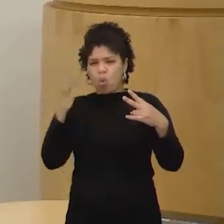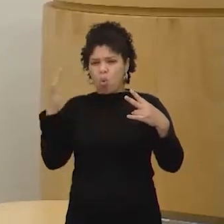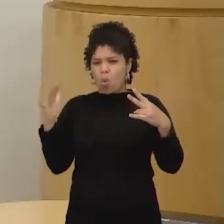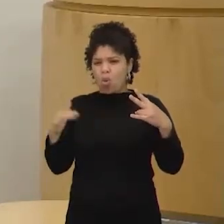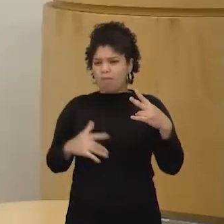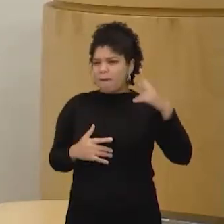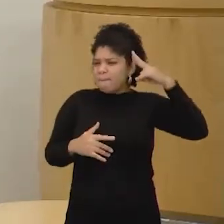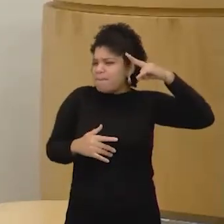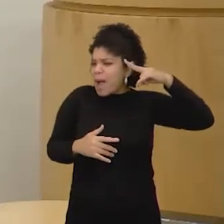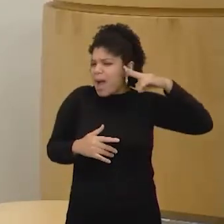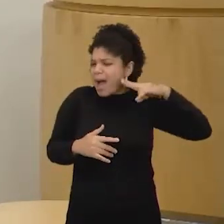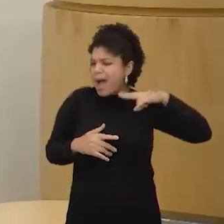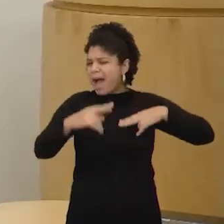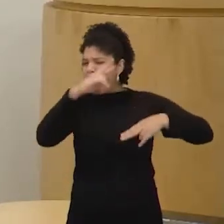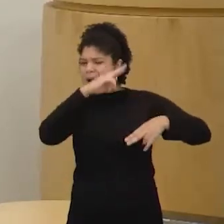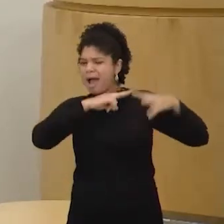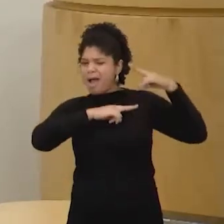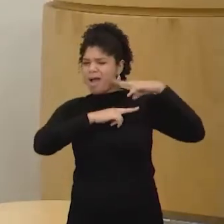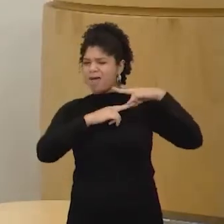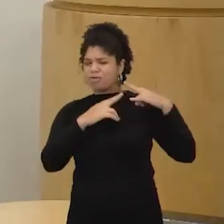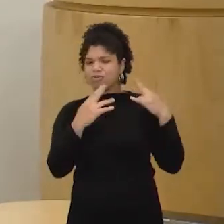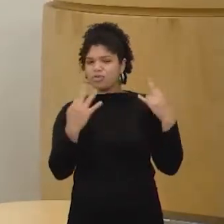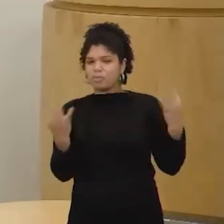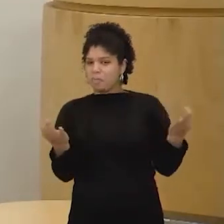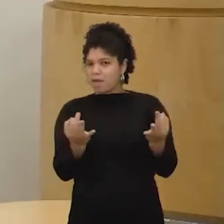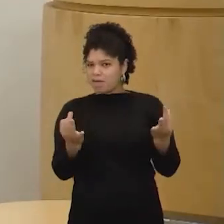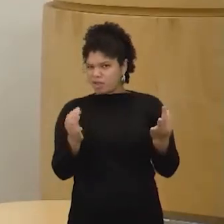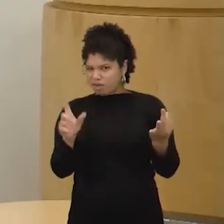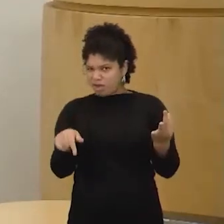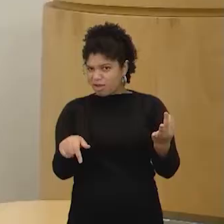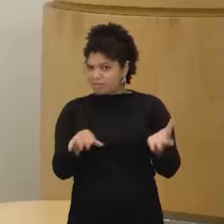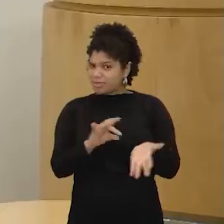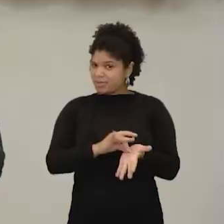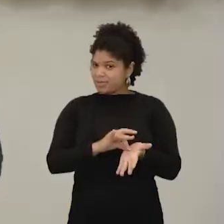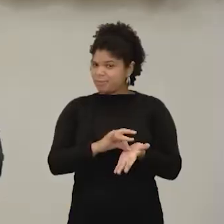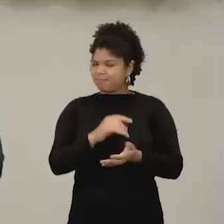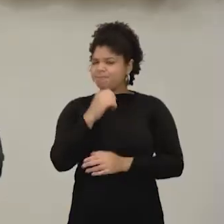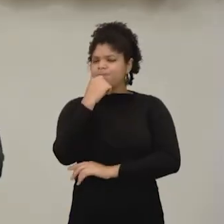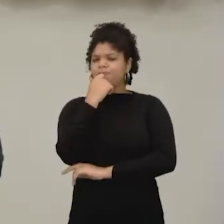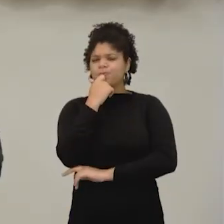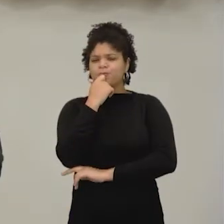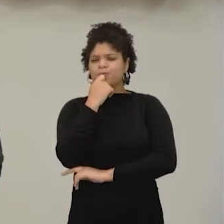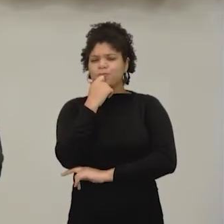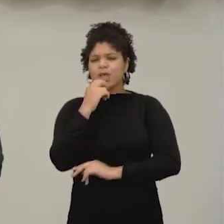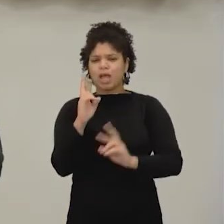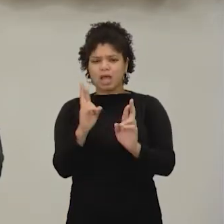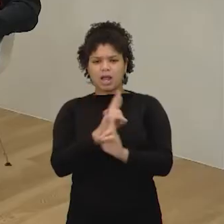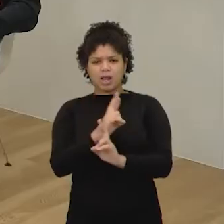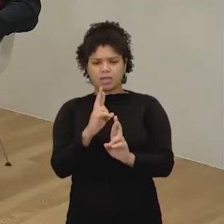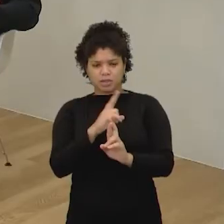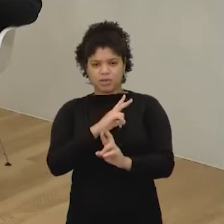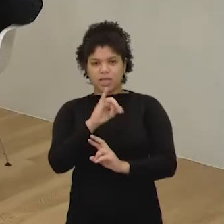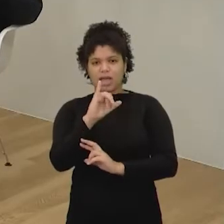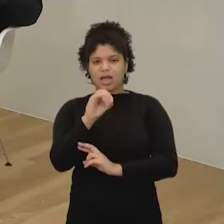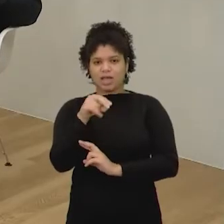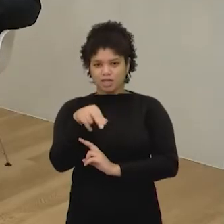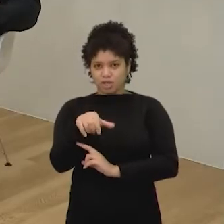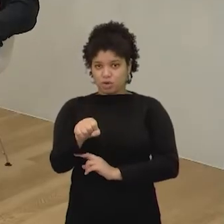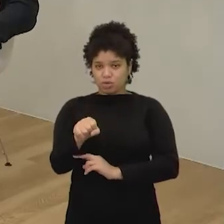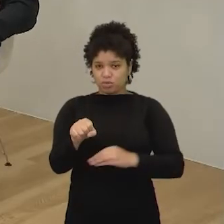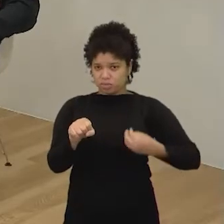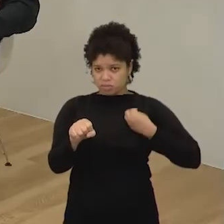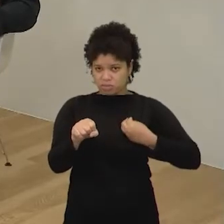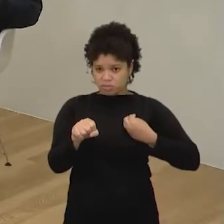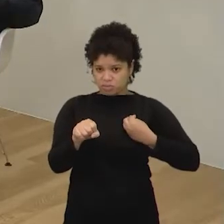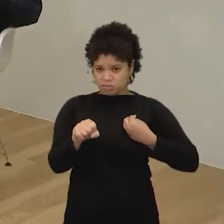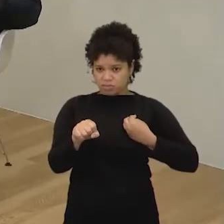seu cabelo e faz magias. Mas será que faz mesmo? Será que tem interferência? Será que tem íon mesmo? Será que tem íon